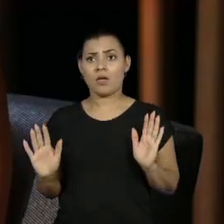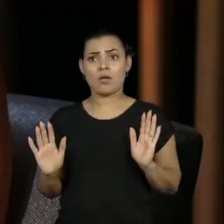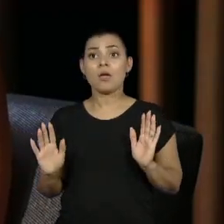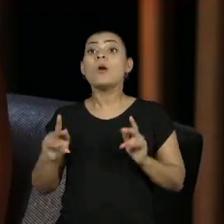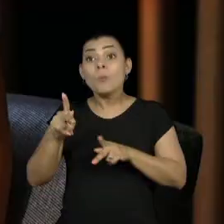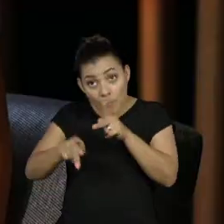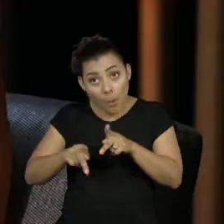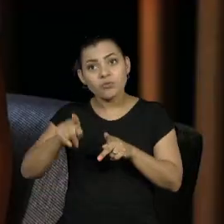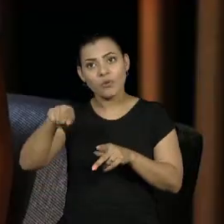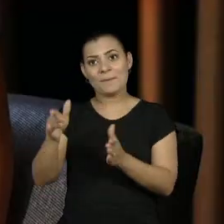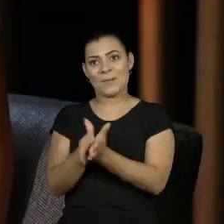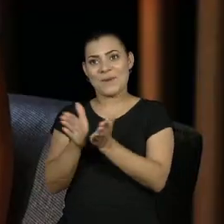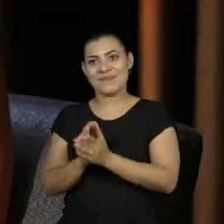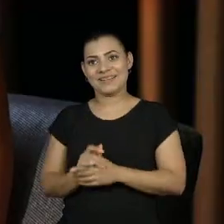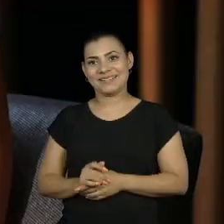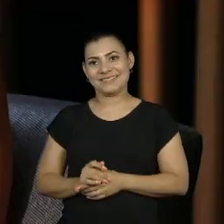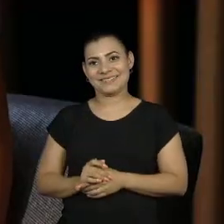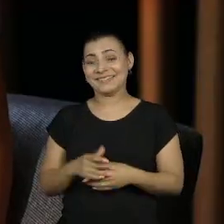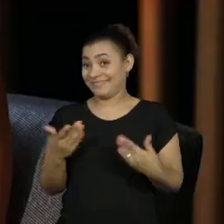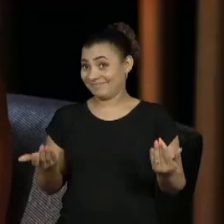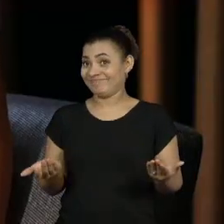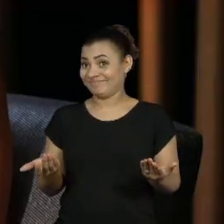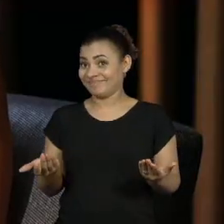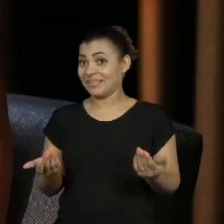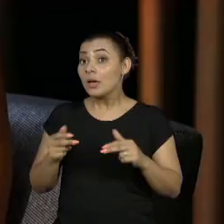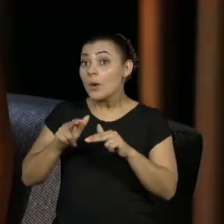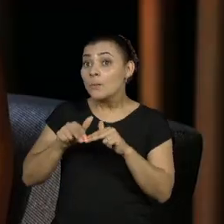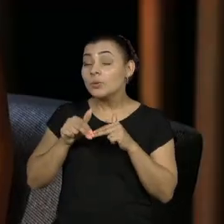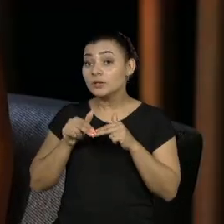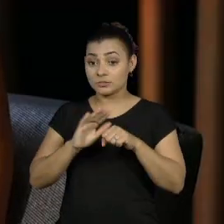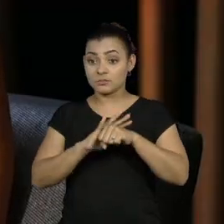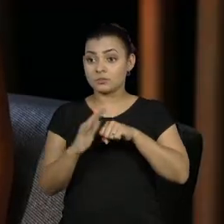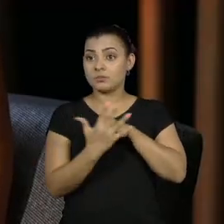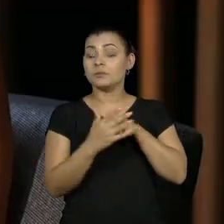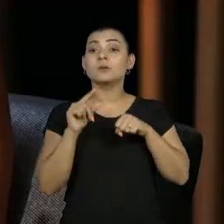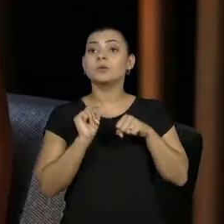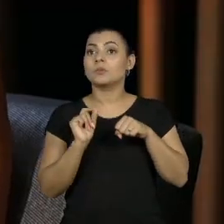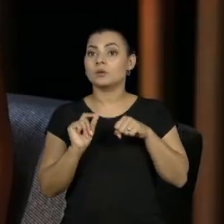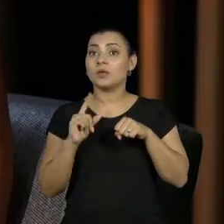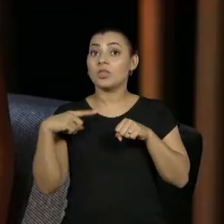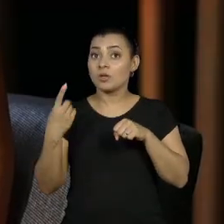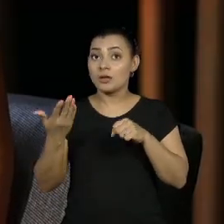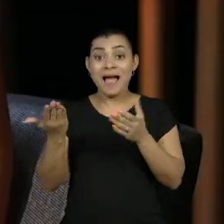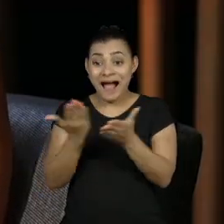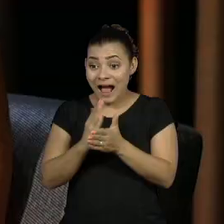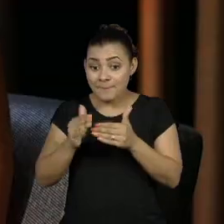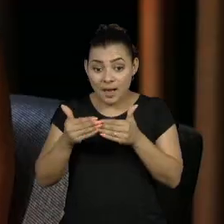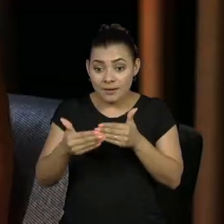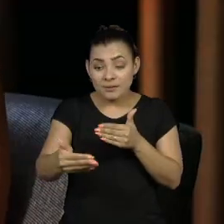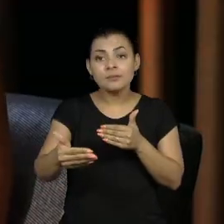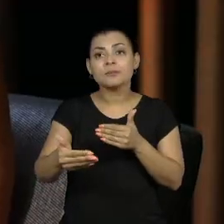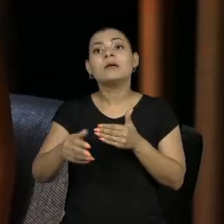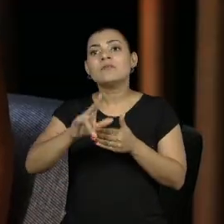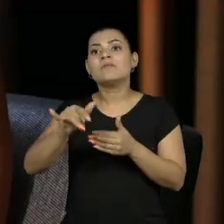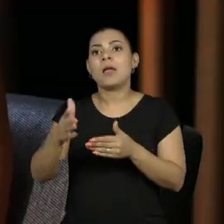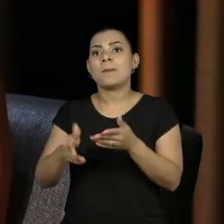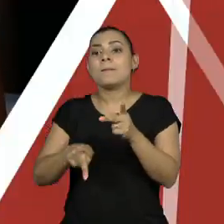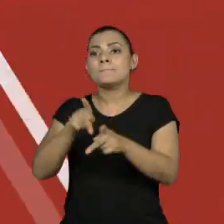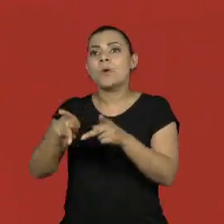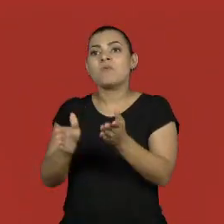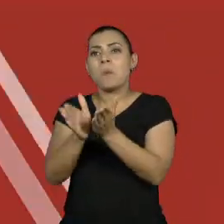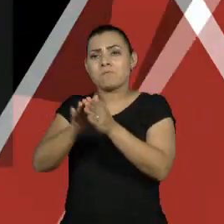de pobres e nós sabemos que nós quando saímos da pandemia e vamos sair mais pobres e mais